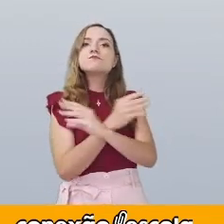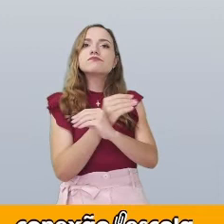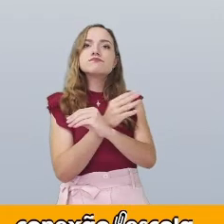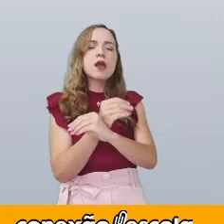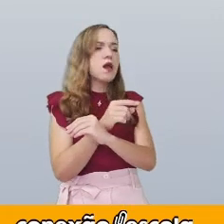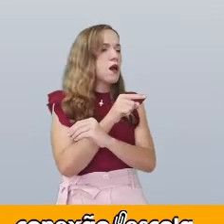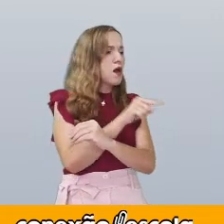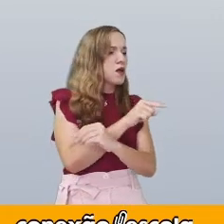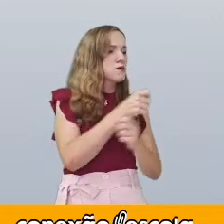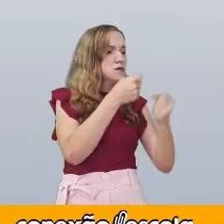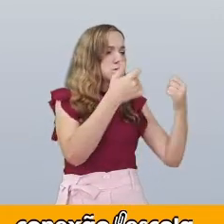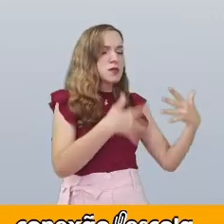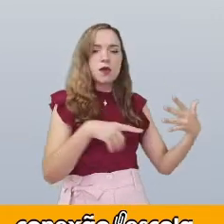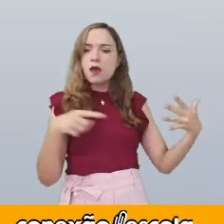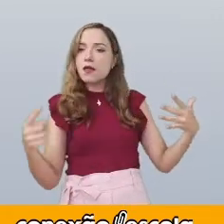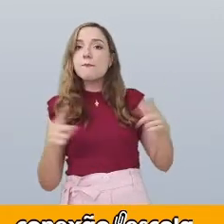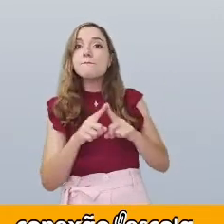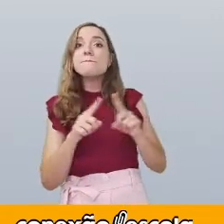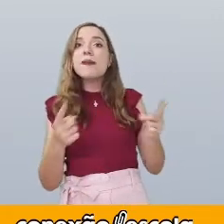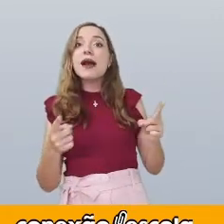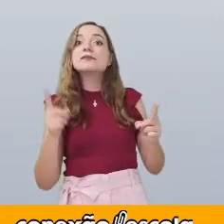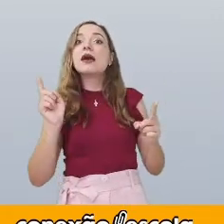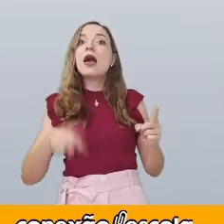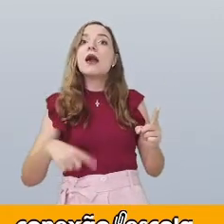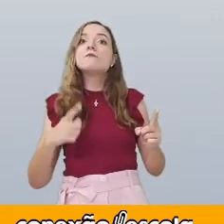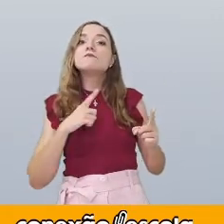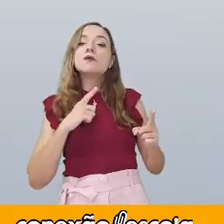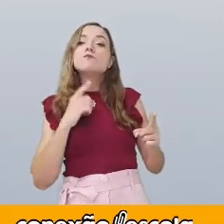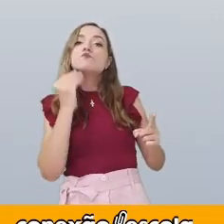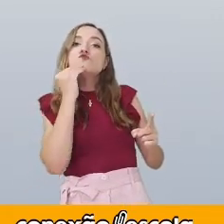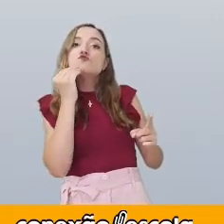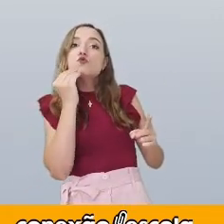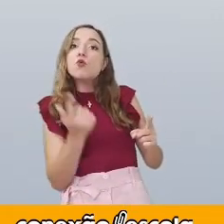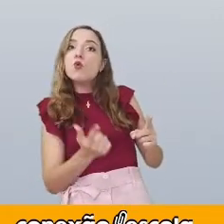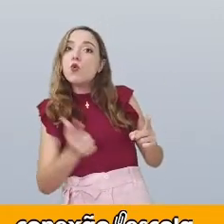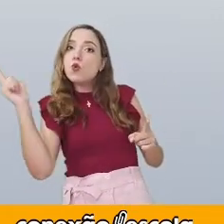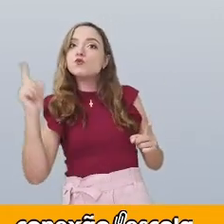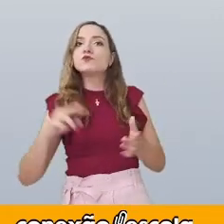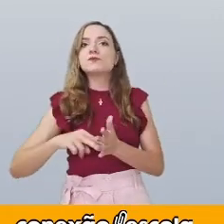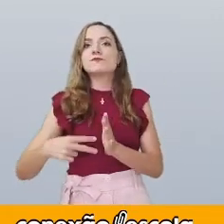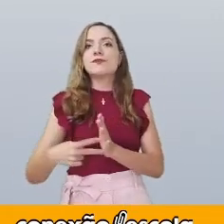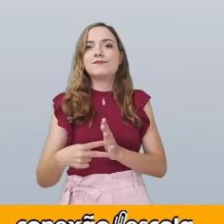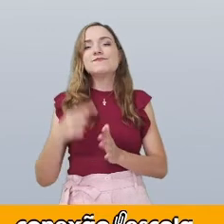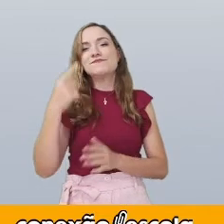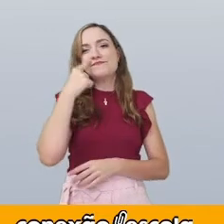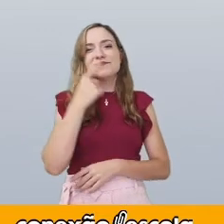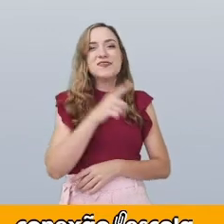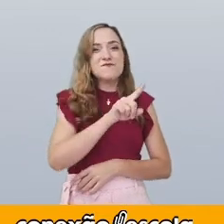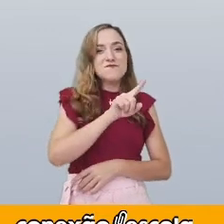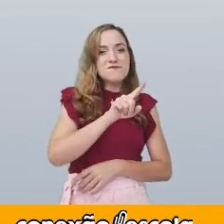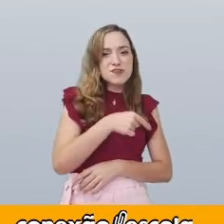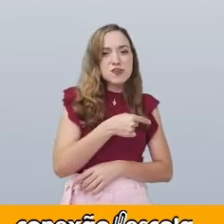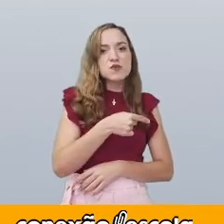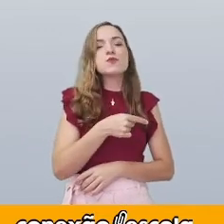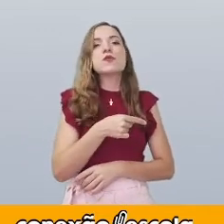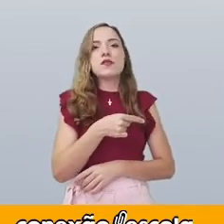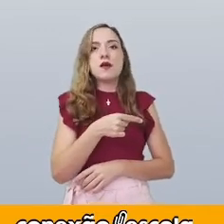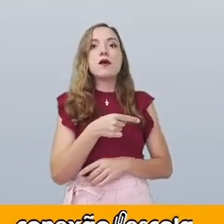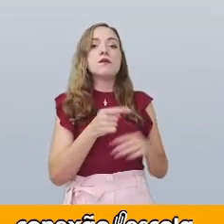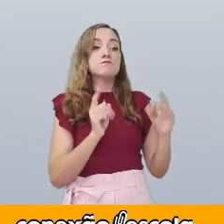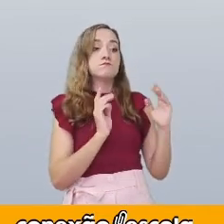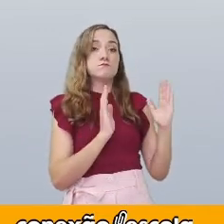de oposição. Na primeira parte, ou seja, antes da vírgula aí nessa oração,